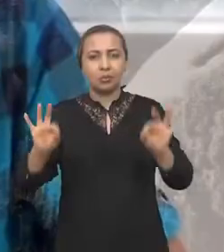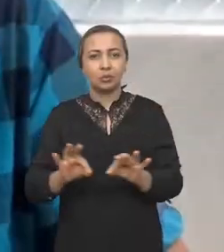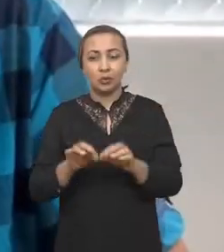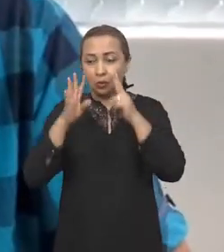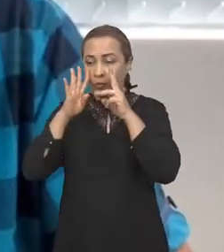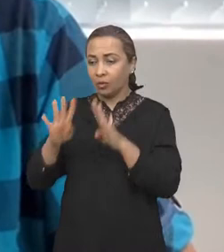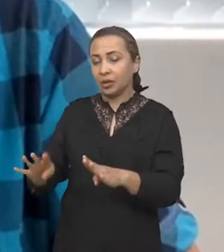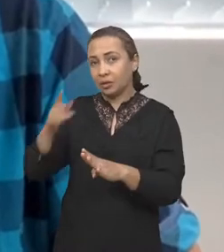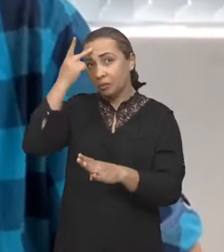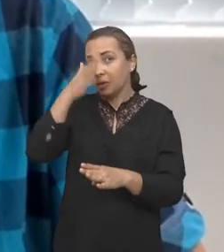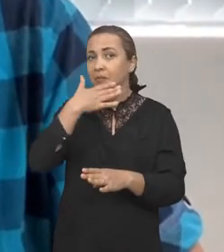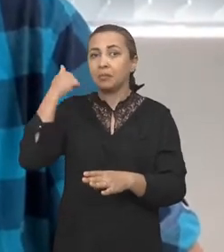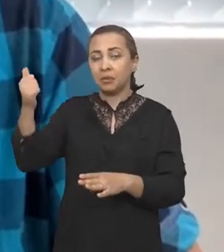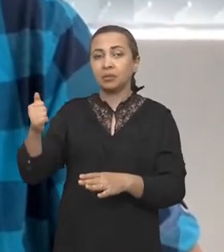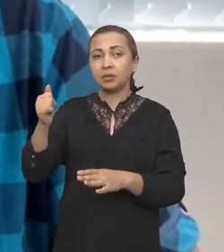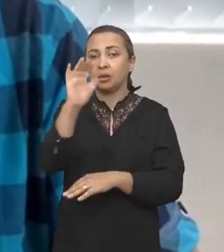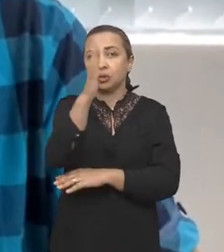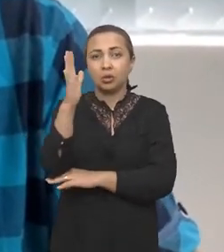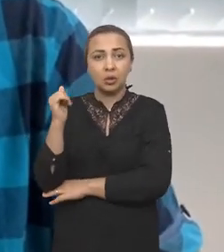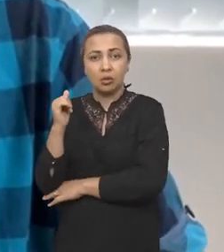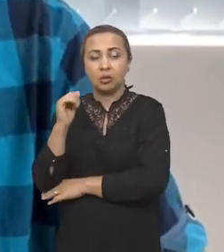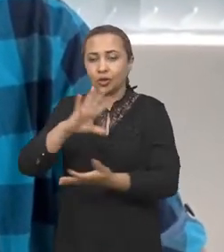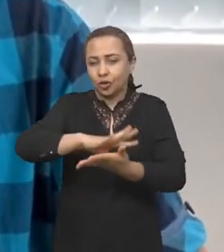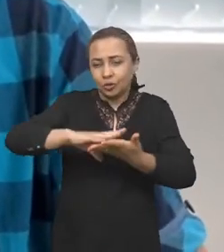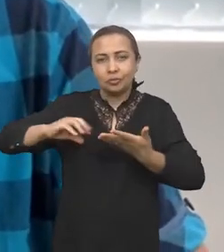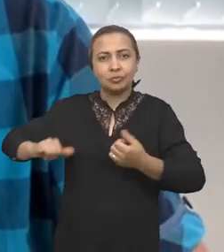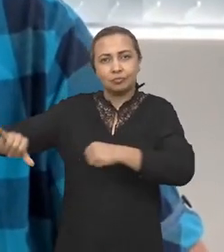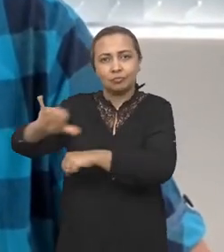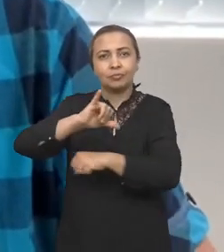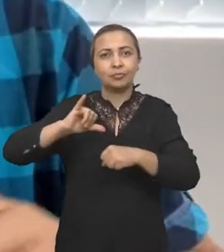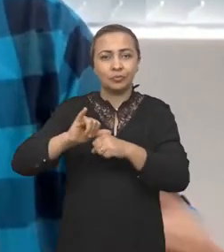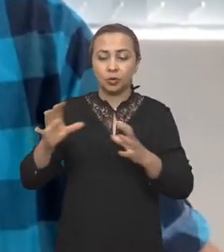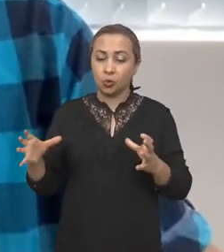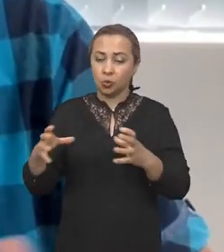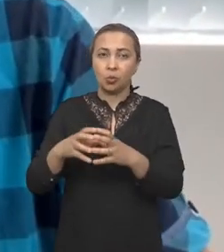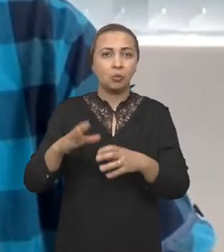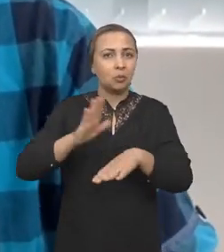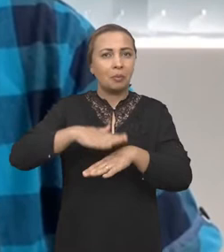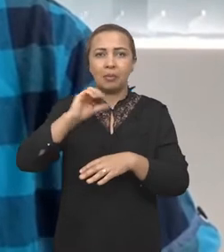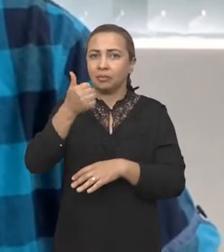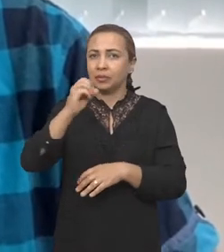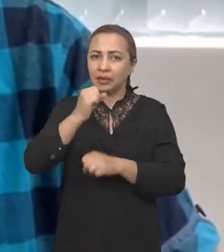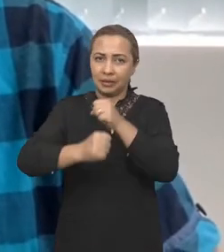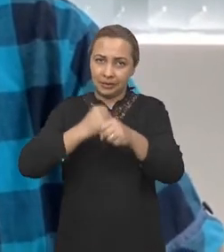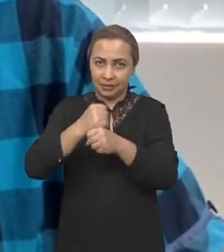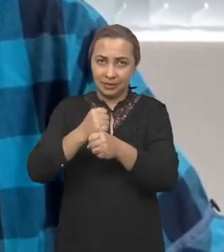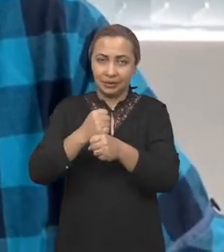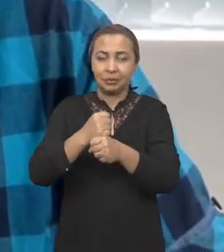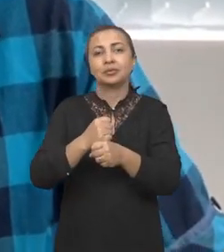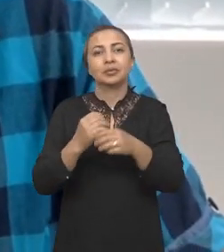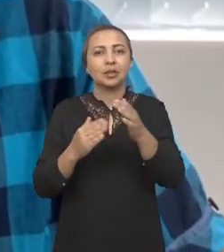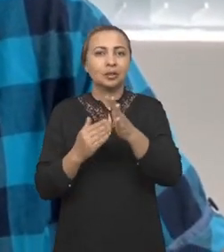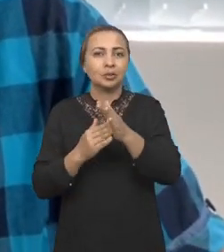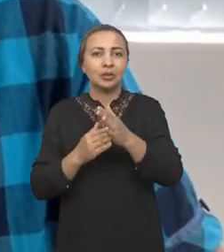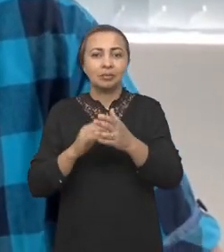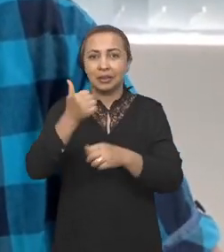para a recuperação de manguezais impactados por petróleo, né? Resultado de um esforço aí do grupo de trabalho de mais de 10 anos.